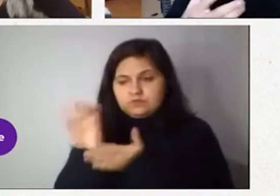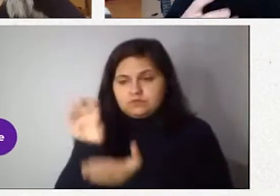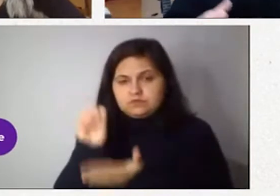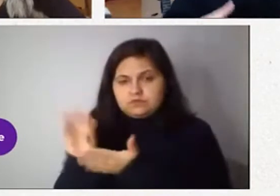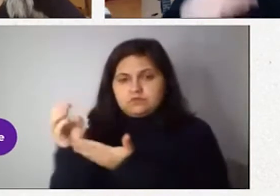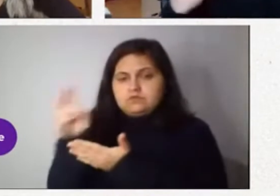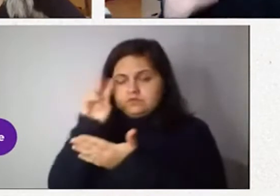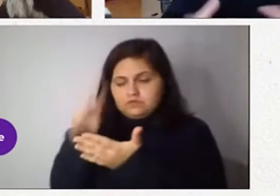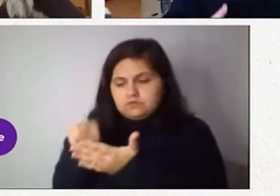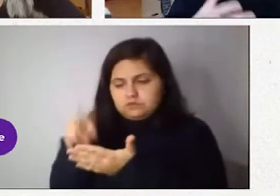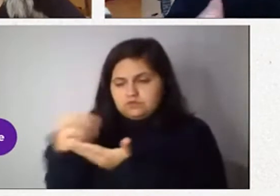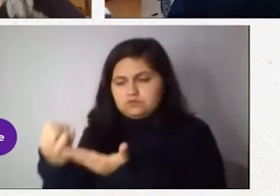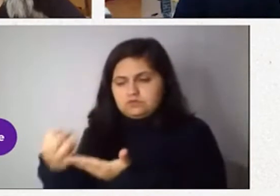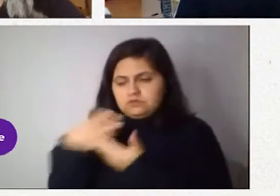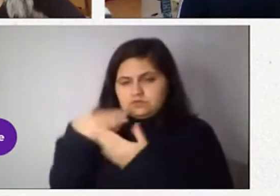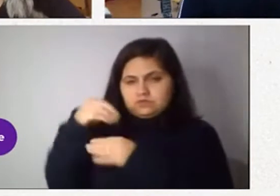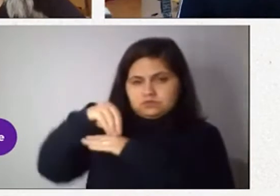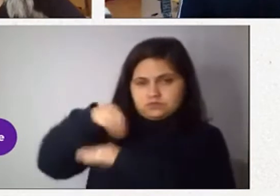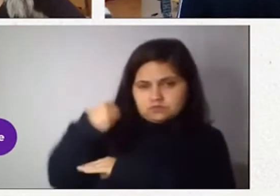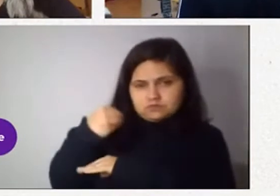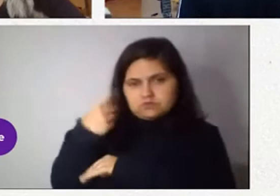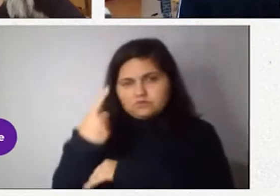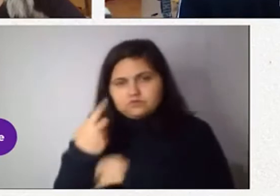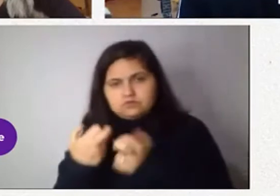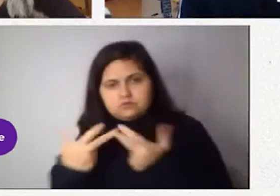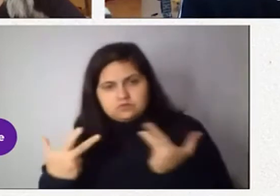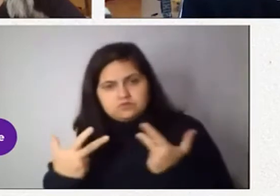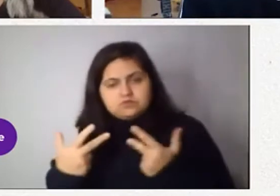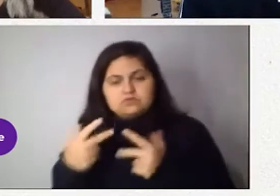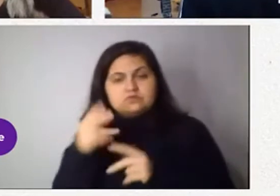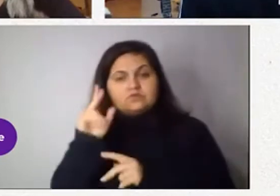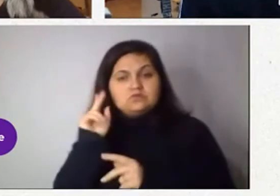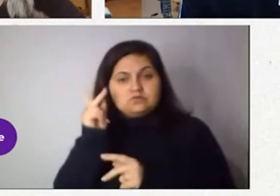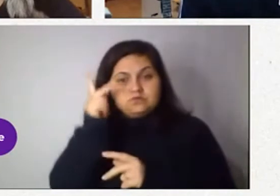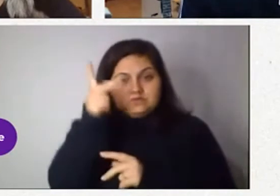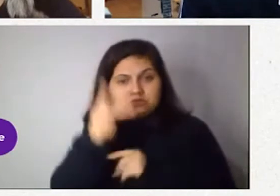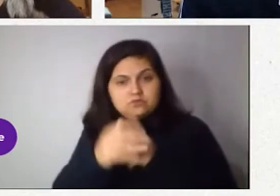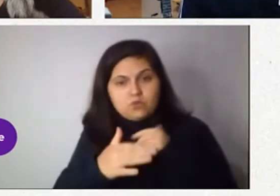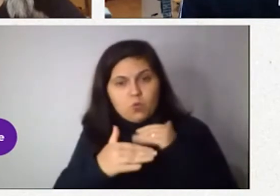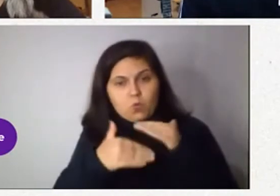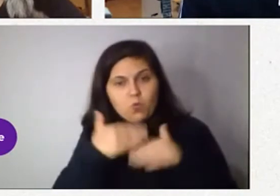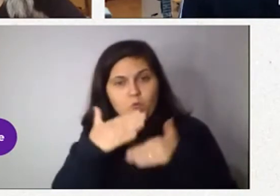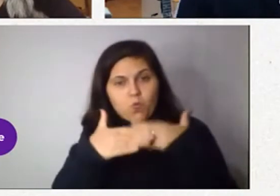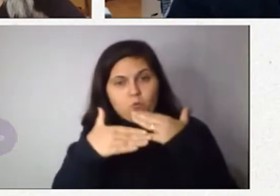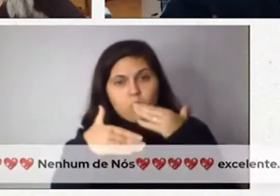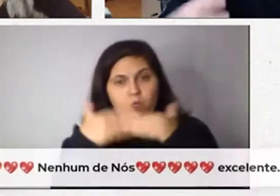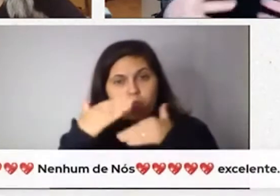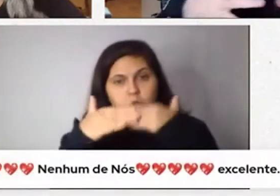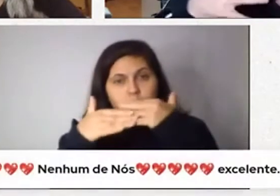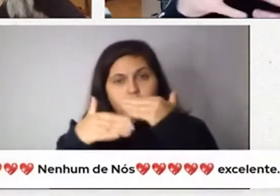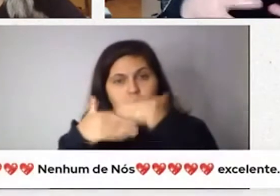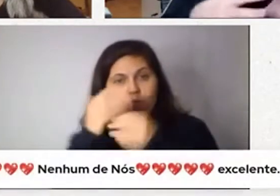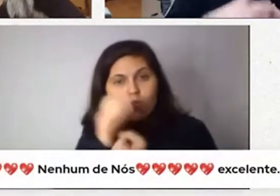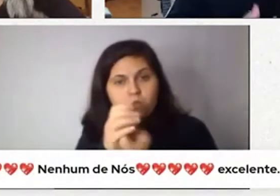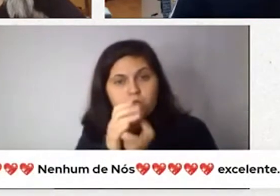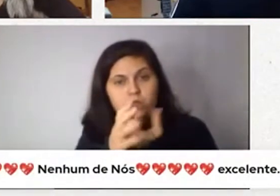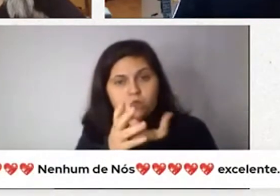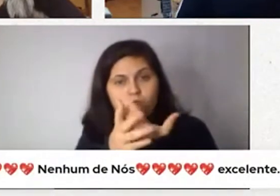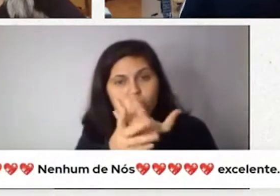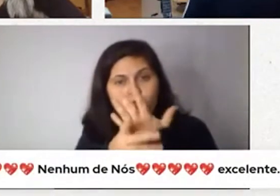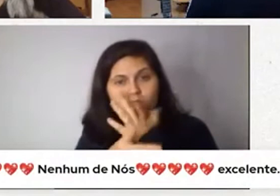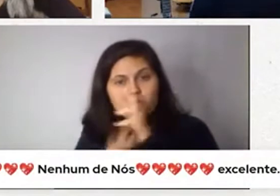ele lia, dava alguma sugestão e tal, e as histórias foram se criando assim, e começando a ter uma